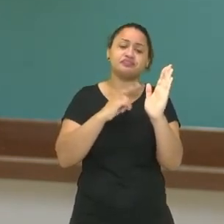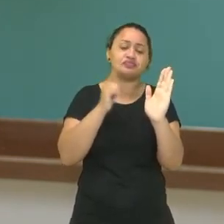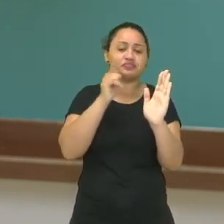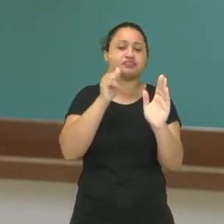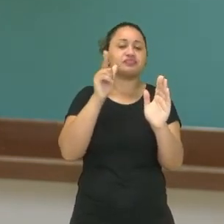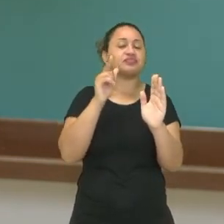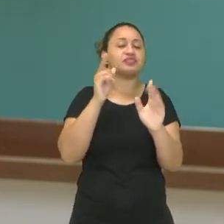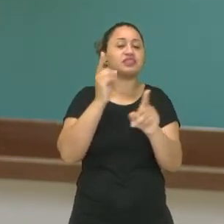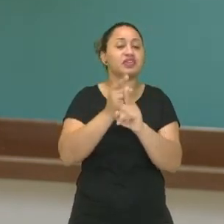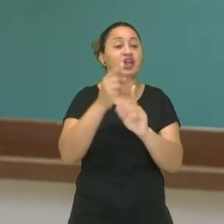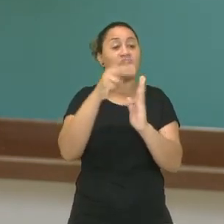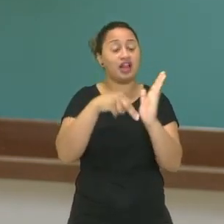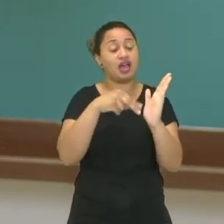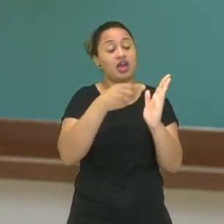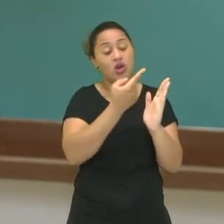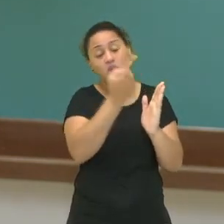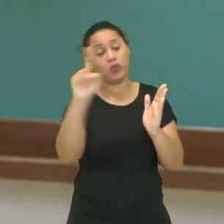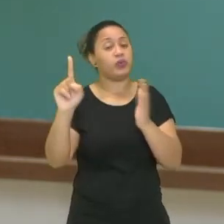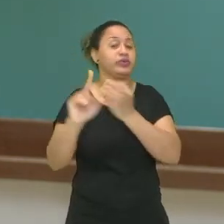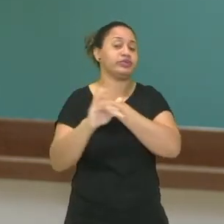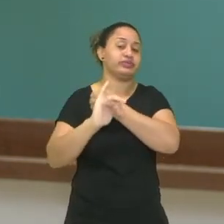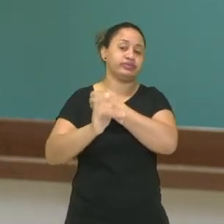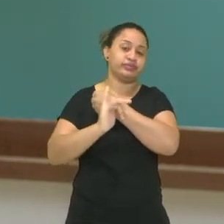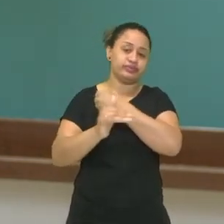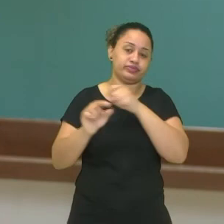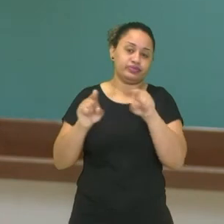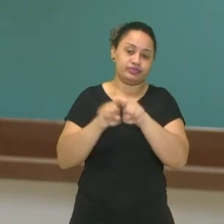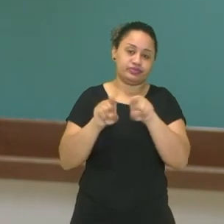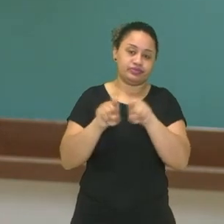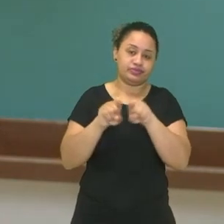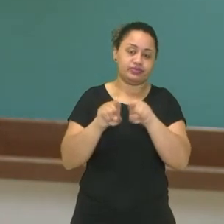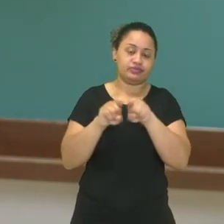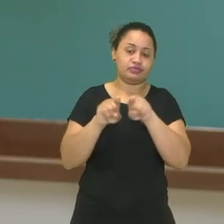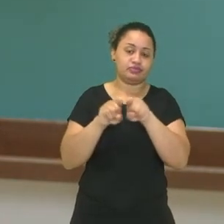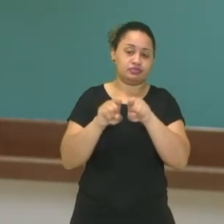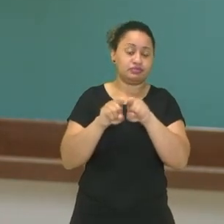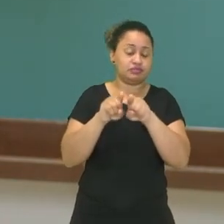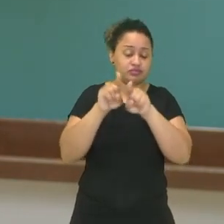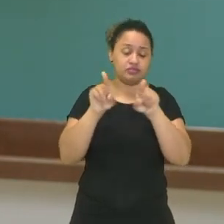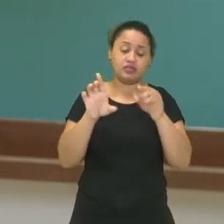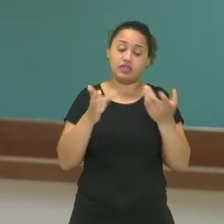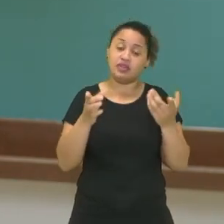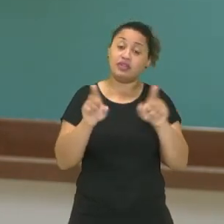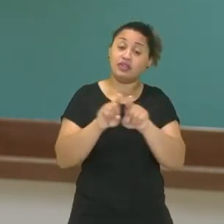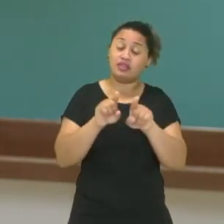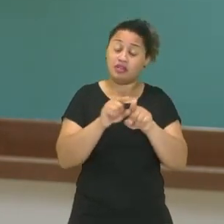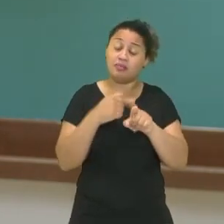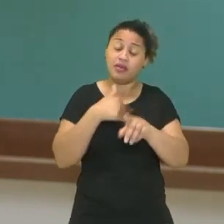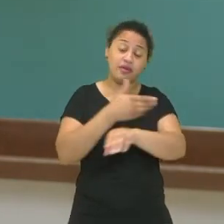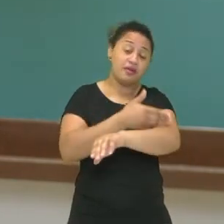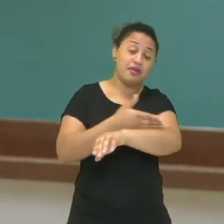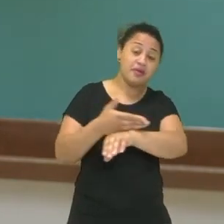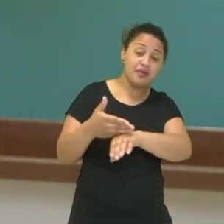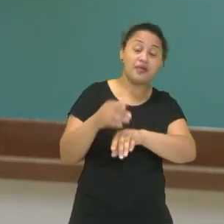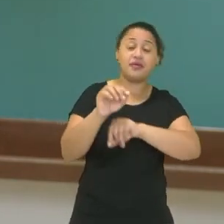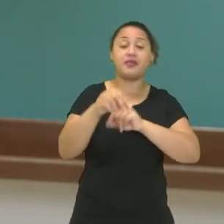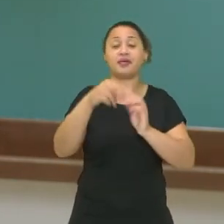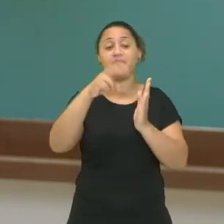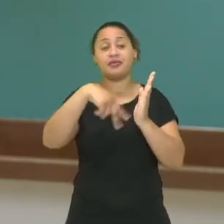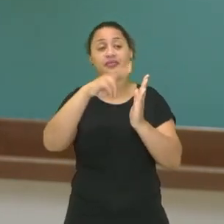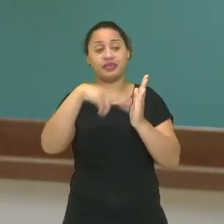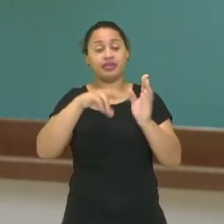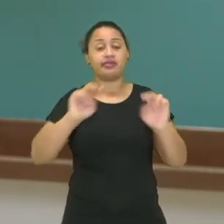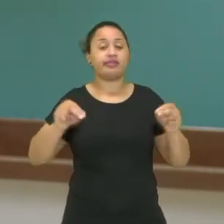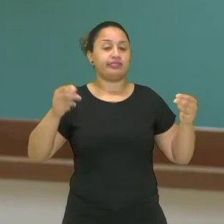pode ler, além dessa, outras tantas crônicas e gostar mais do hábito da leitura acessando aqui a